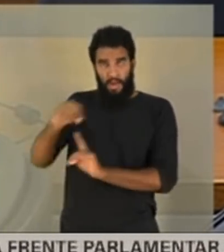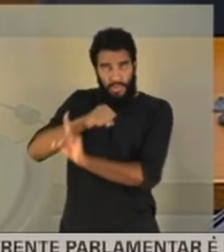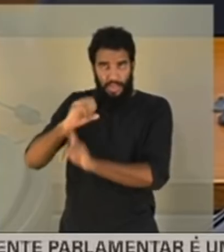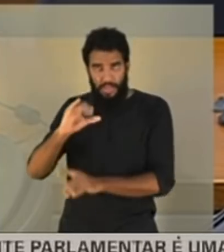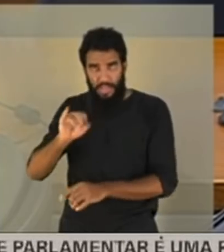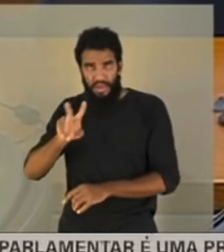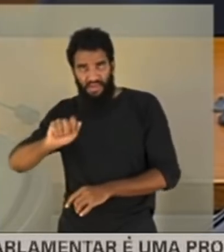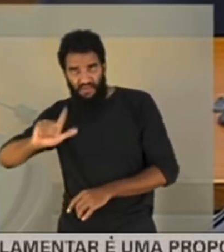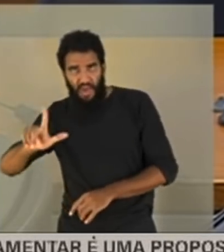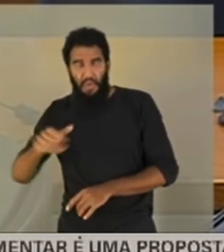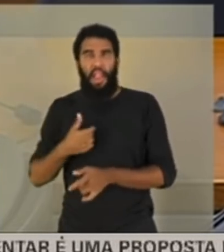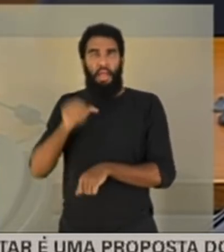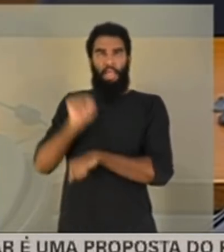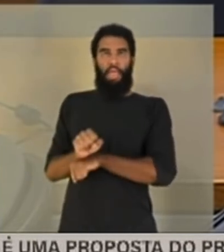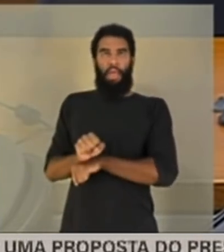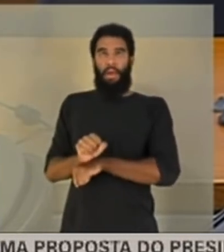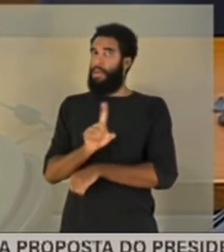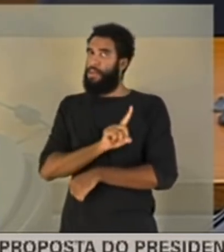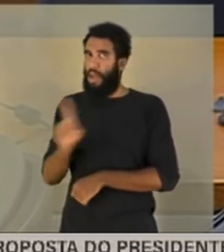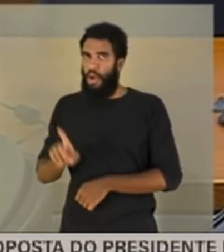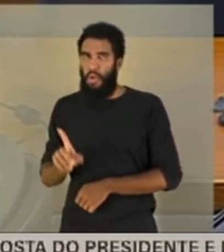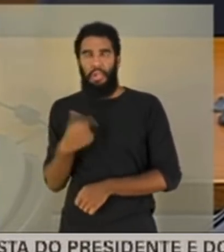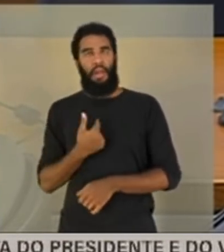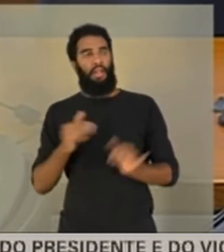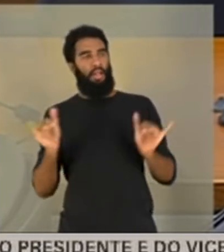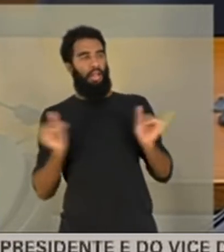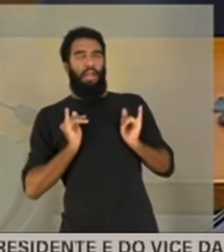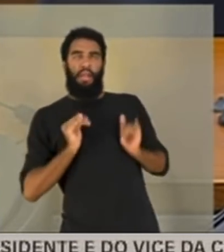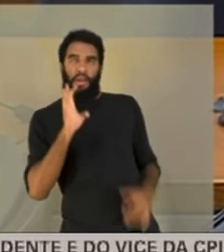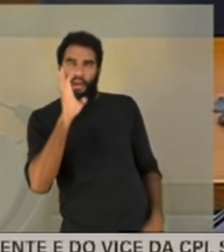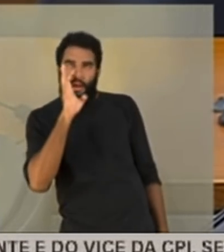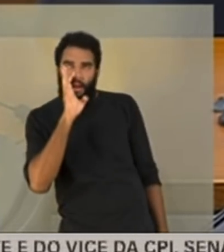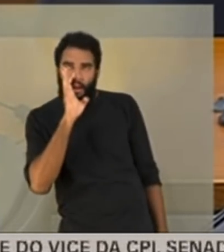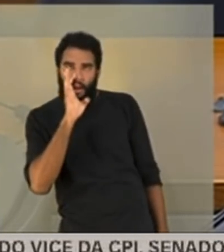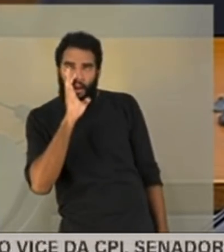cruzados, inerte, assistindo passivamente